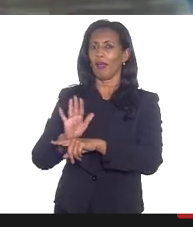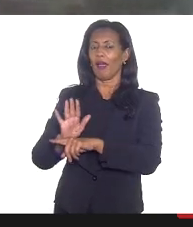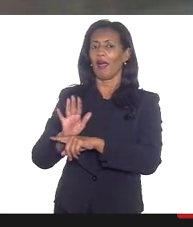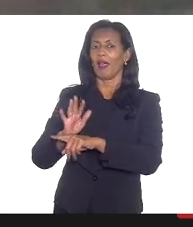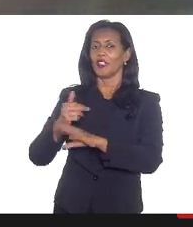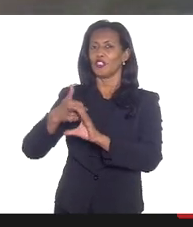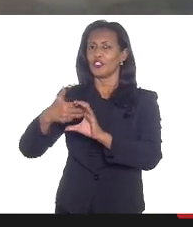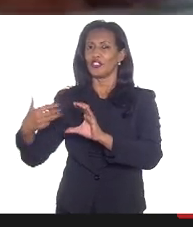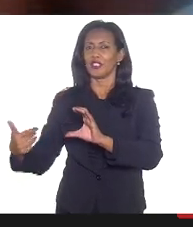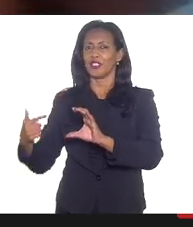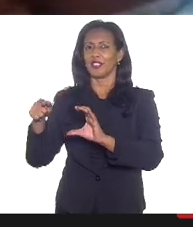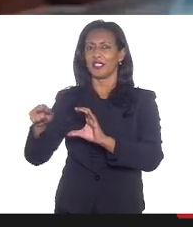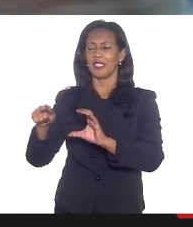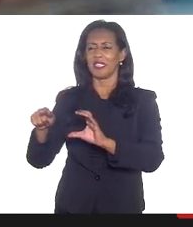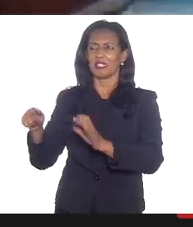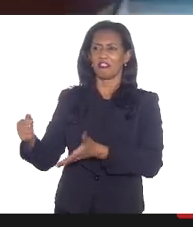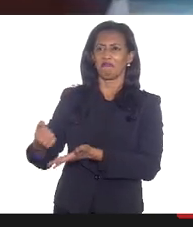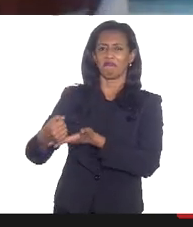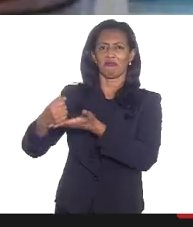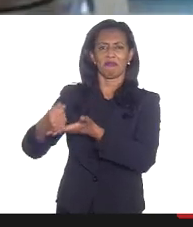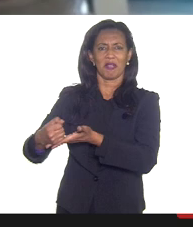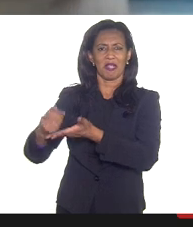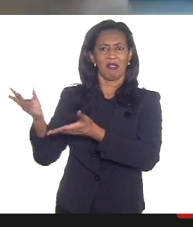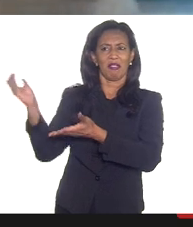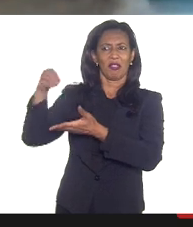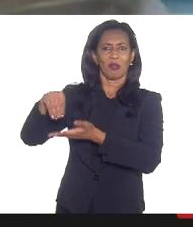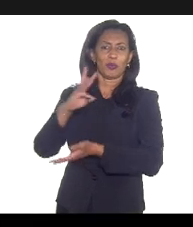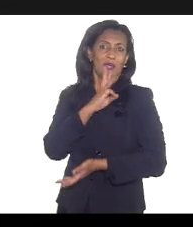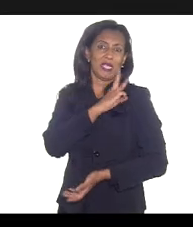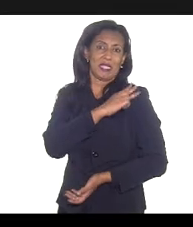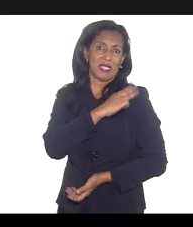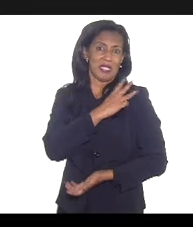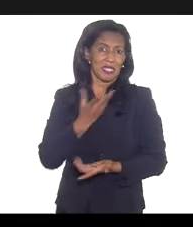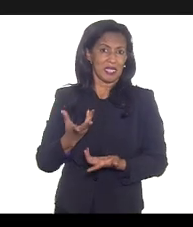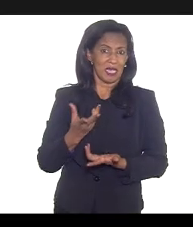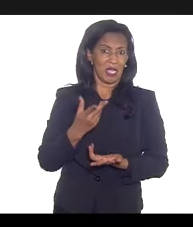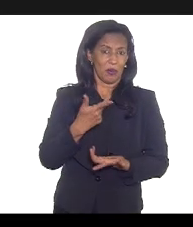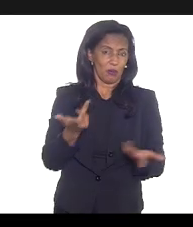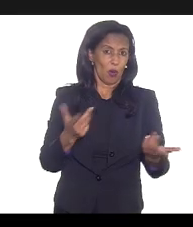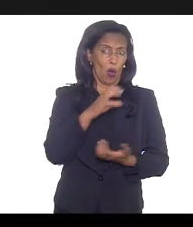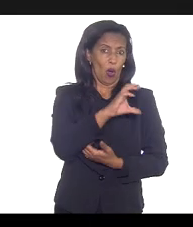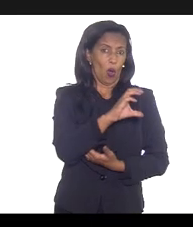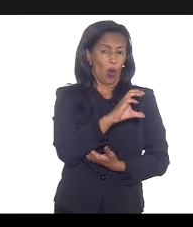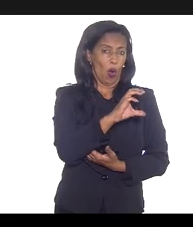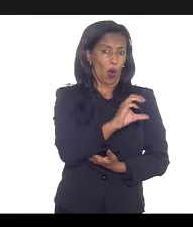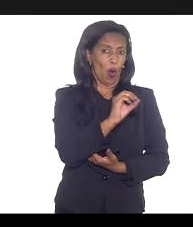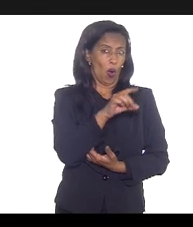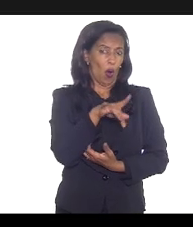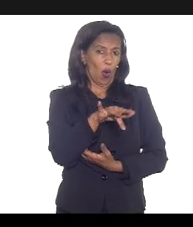diretrizes estabelecidas, votadas, no 3º COED,